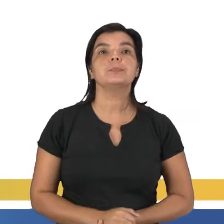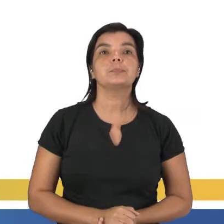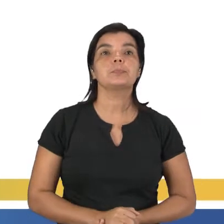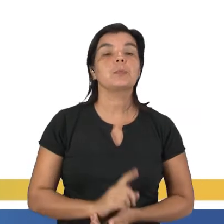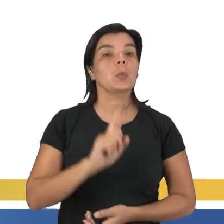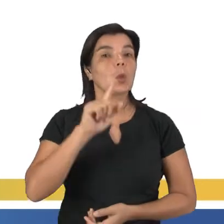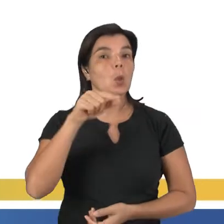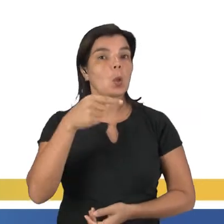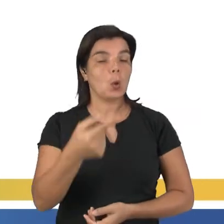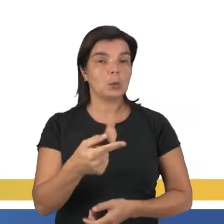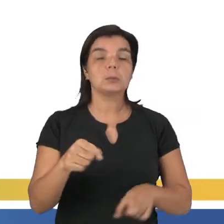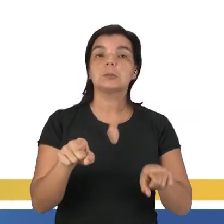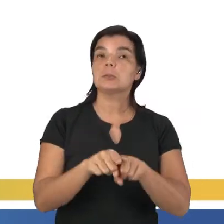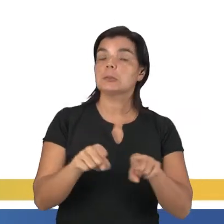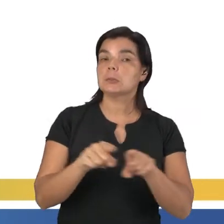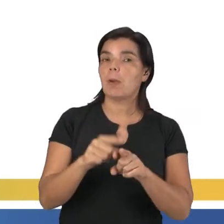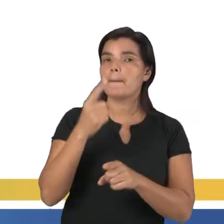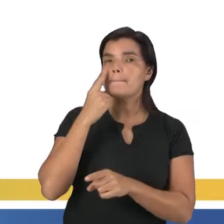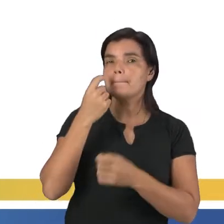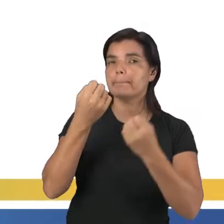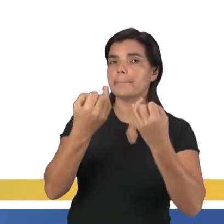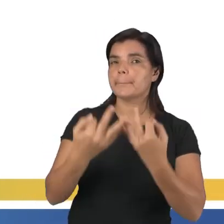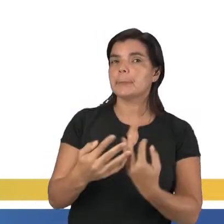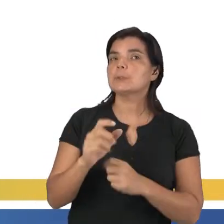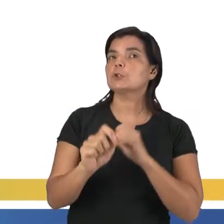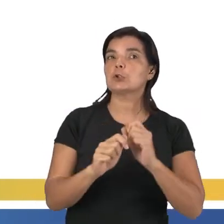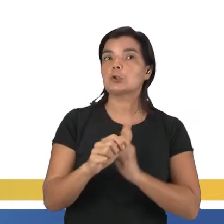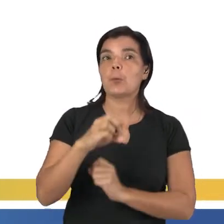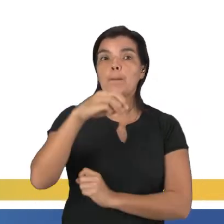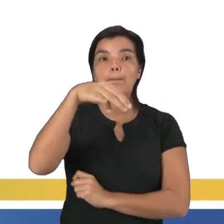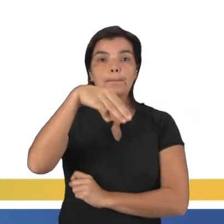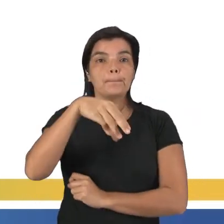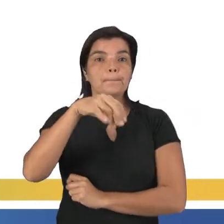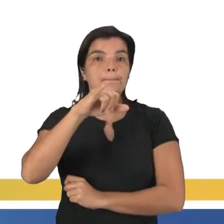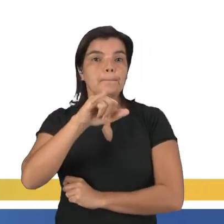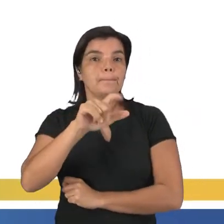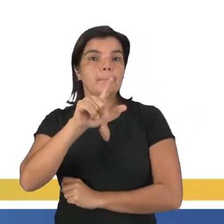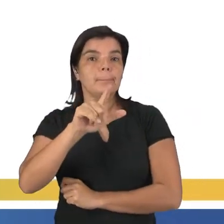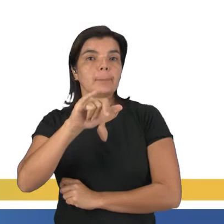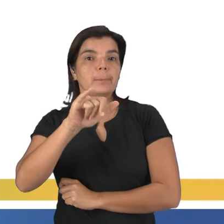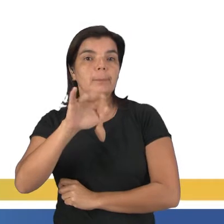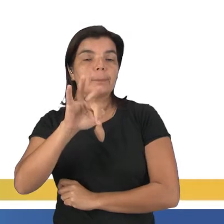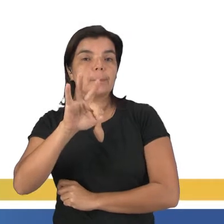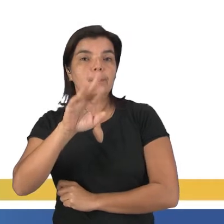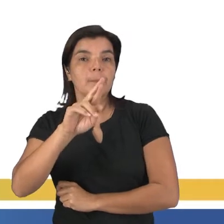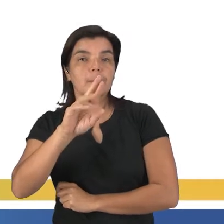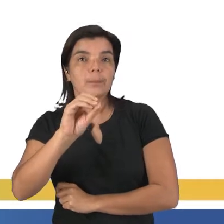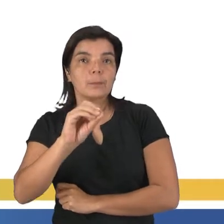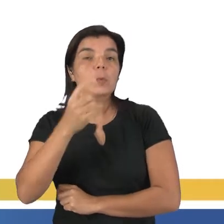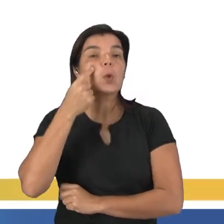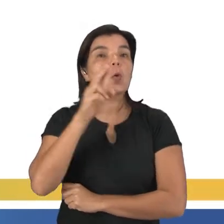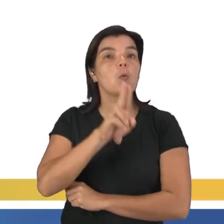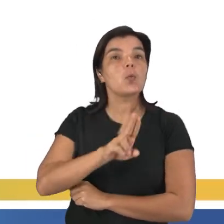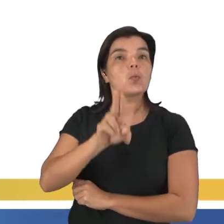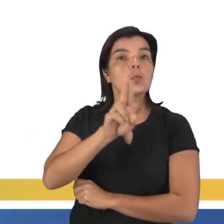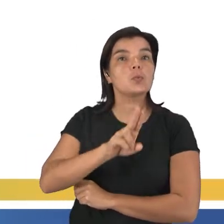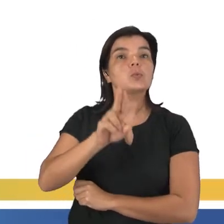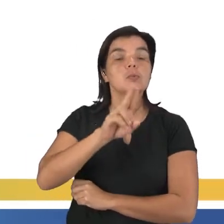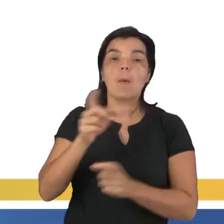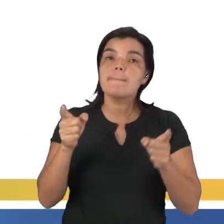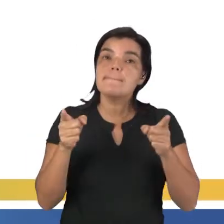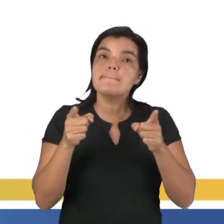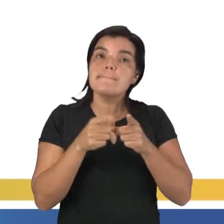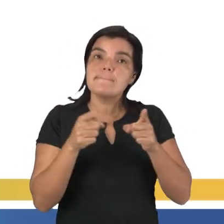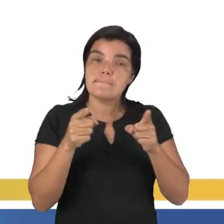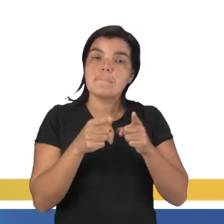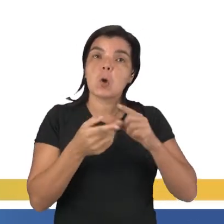Outro tipo de capacidade que a gente pode falar da unidade é sobre mililitros, né? Que é utilizado para expressar capacidades